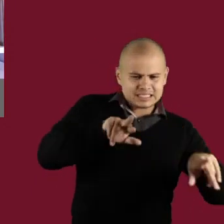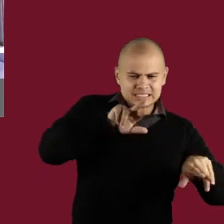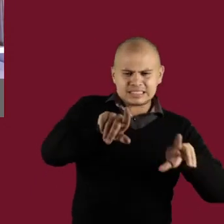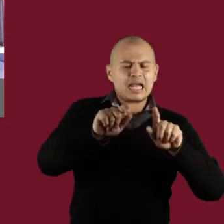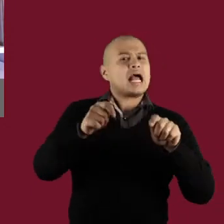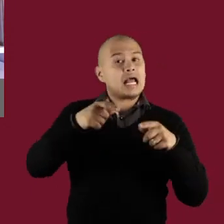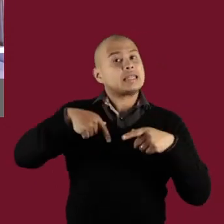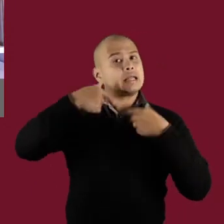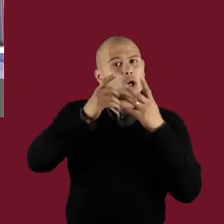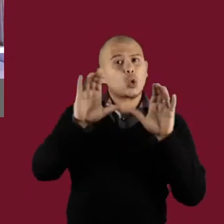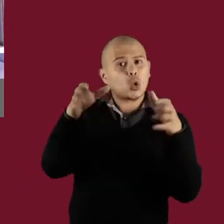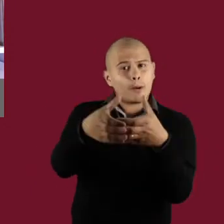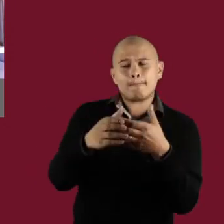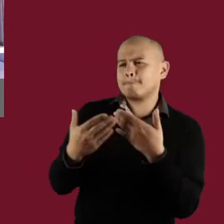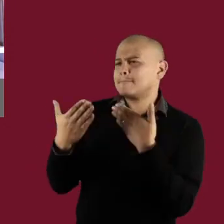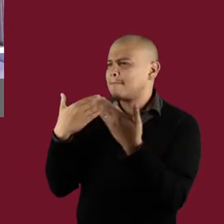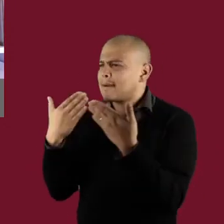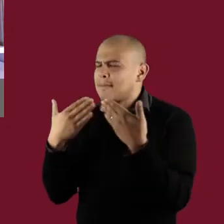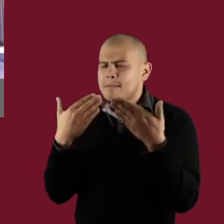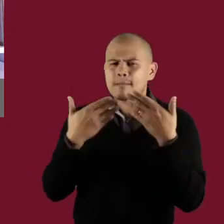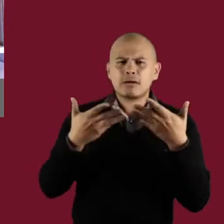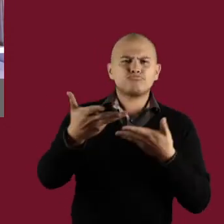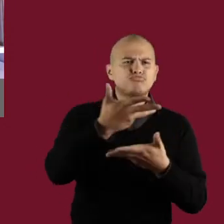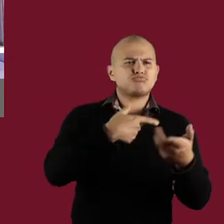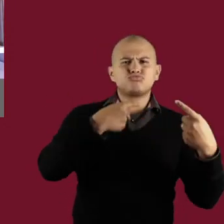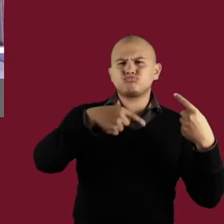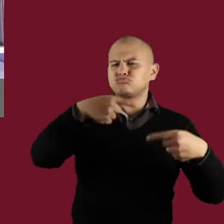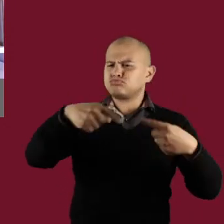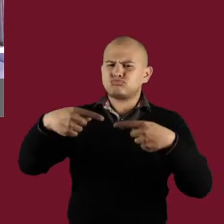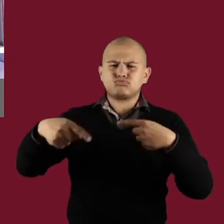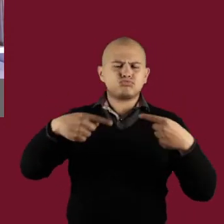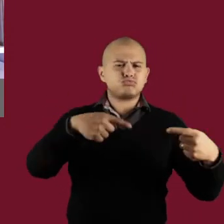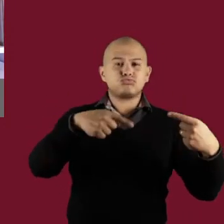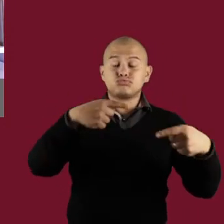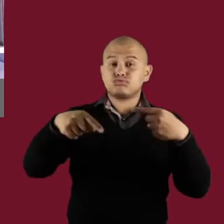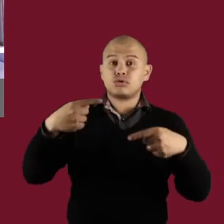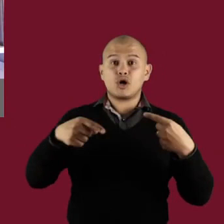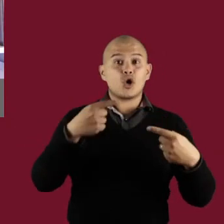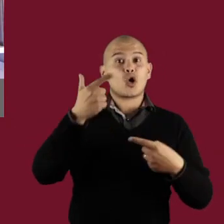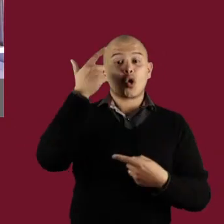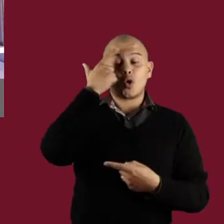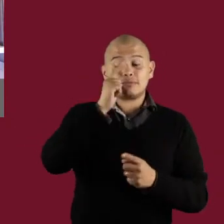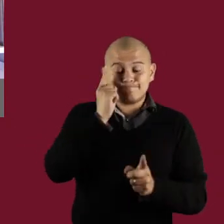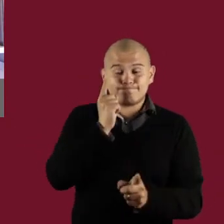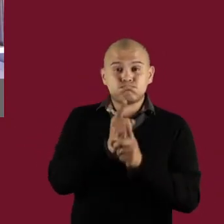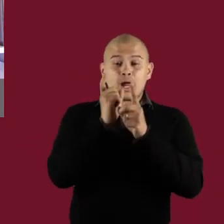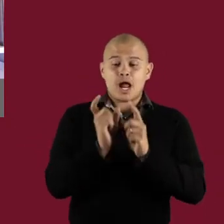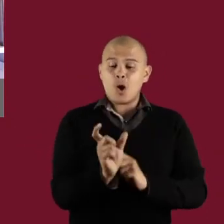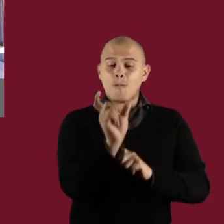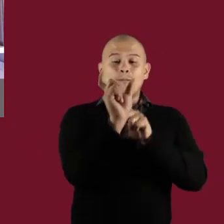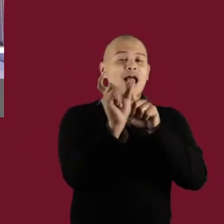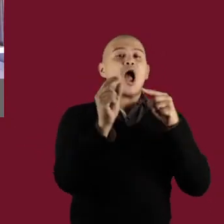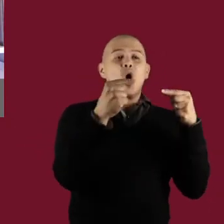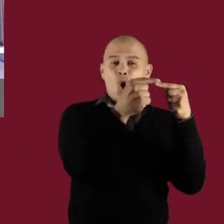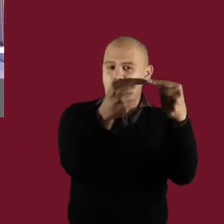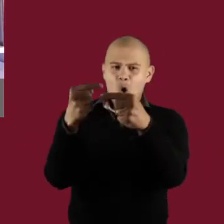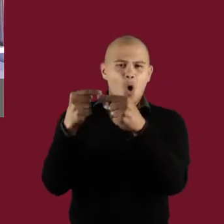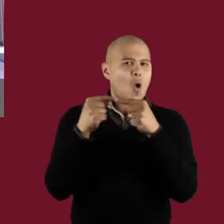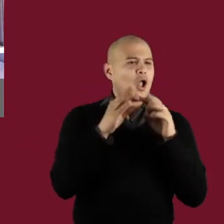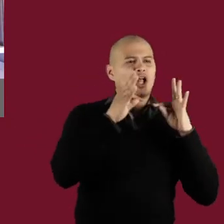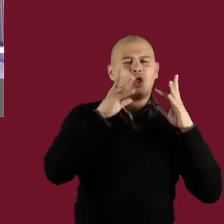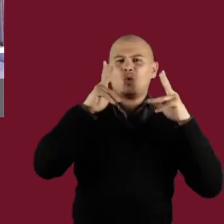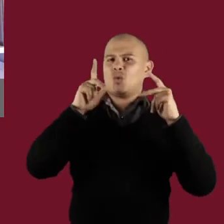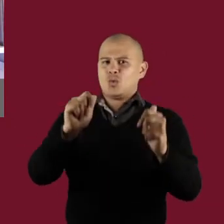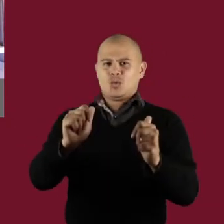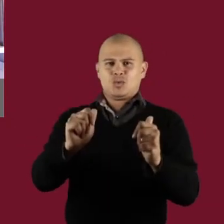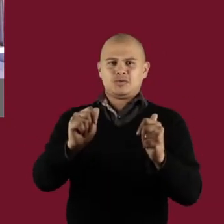nós rimos e tentamos, às vezes, até encontrar um ponto em comum para avançar e dar a nossa informação.